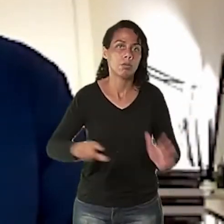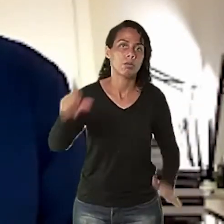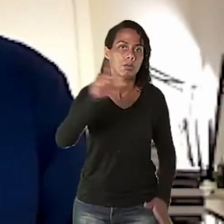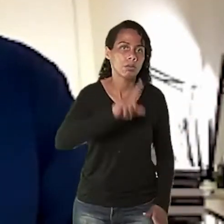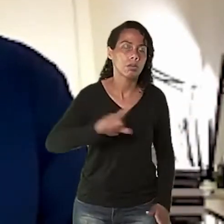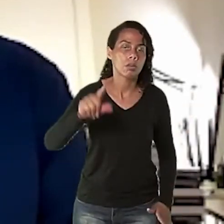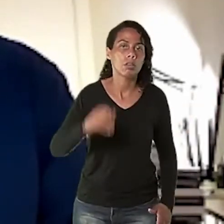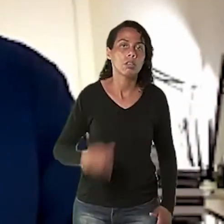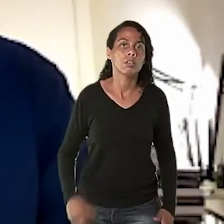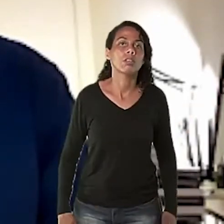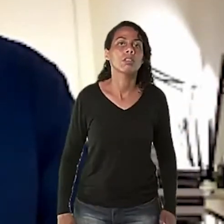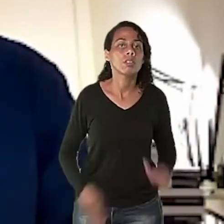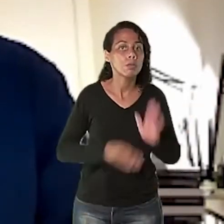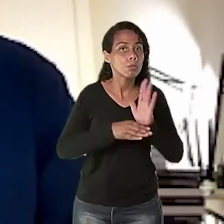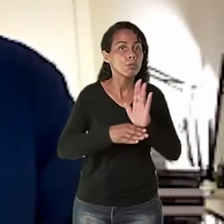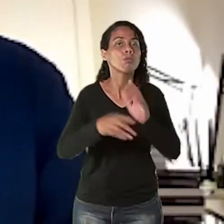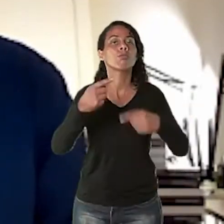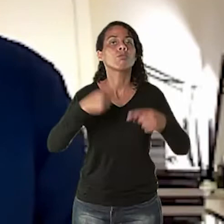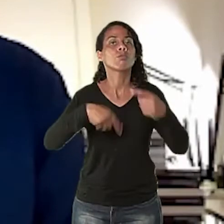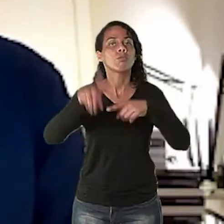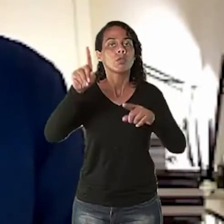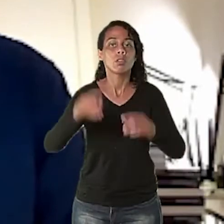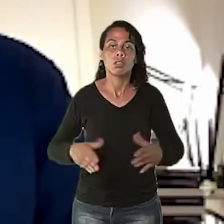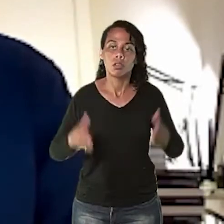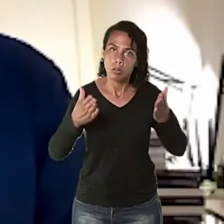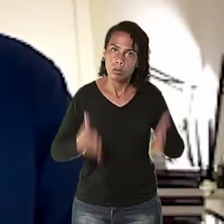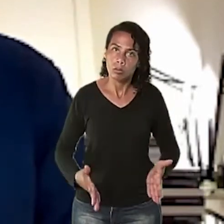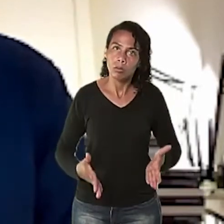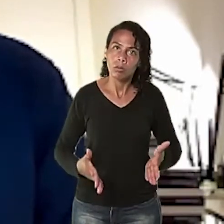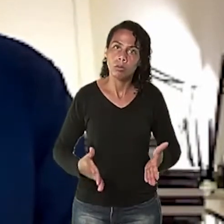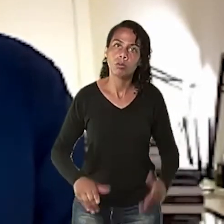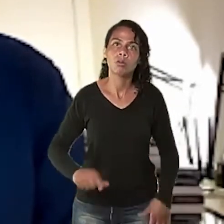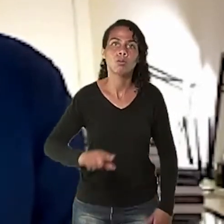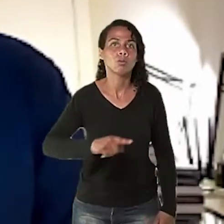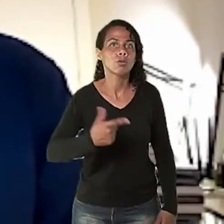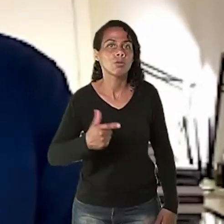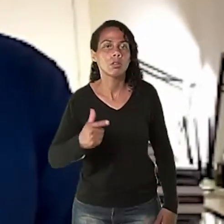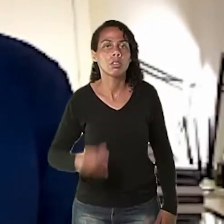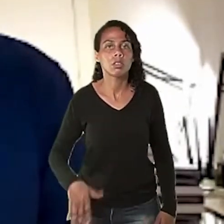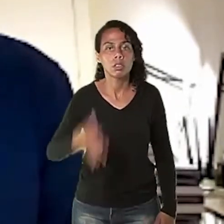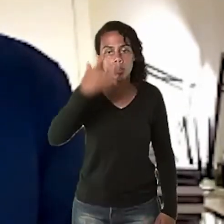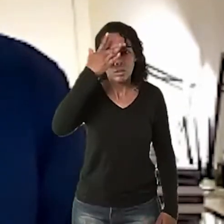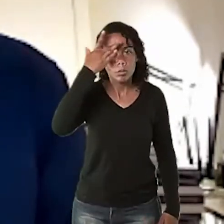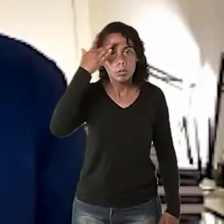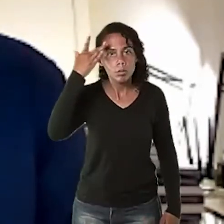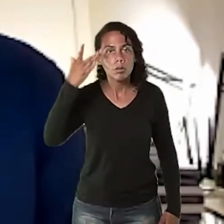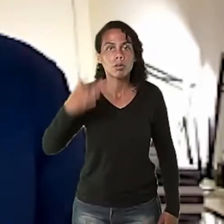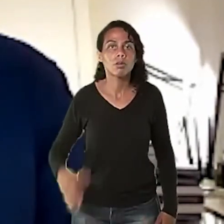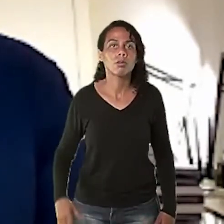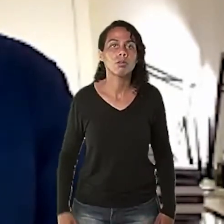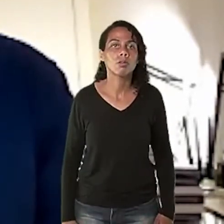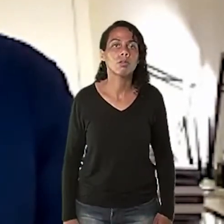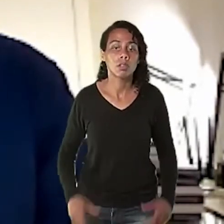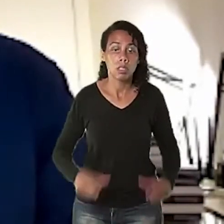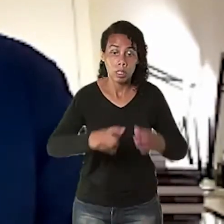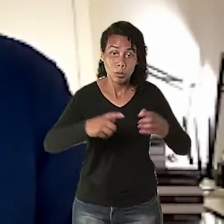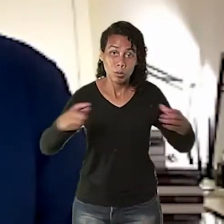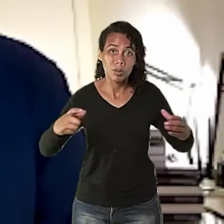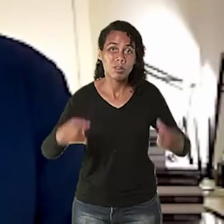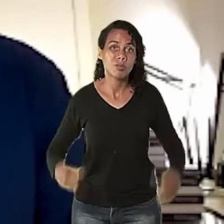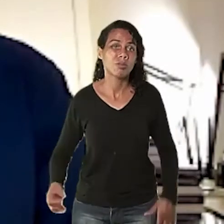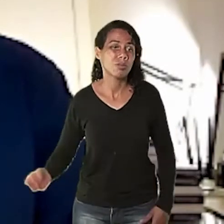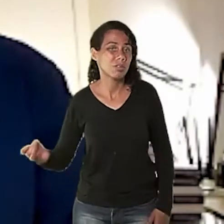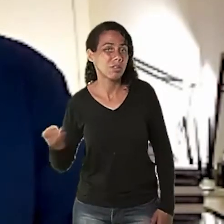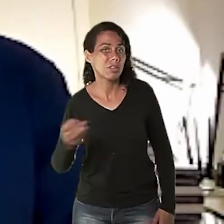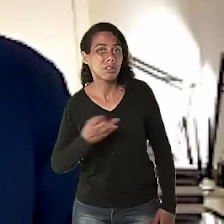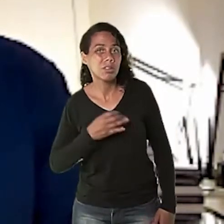disposição para o embate, e você também tem uma coisa que ninguém quer fazer. Esse aqui é o ponto. Ninguém quer ser o